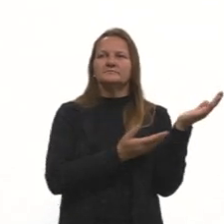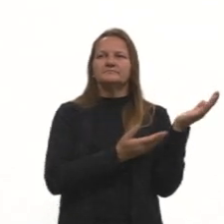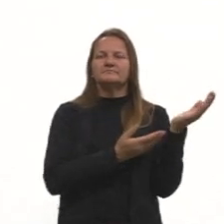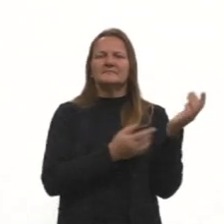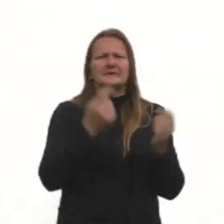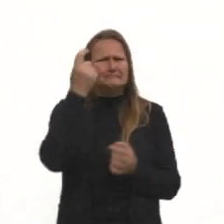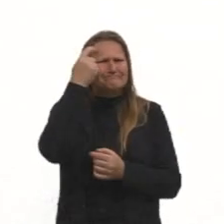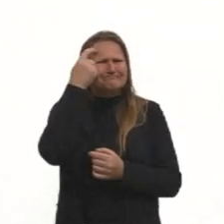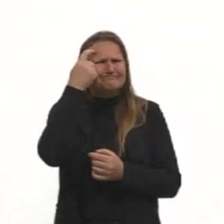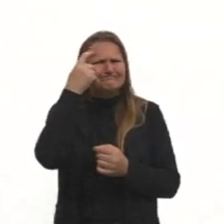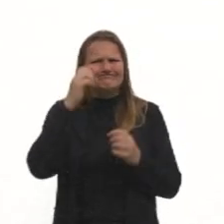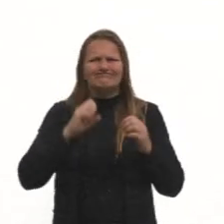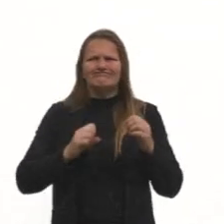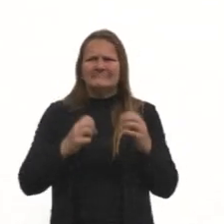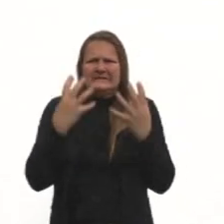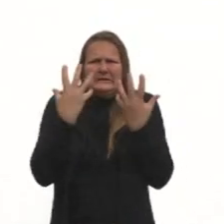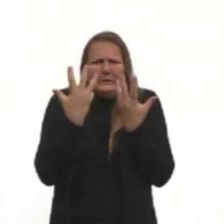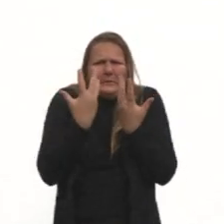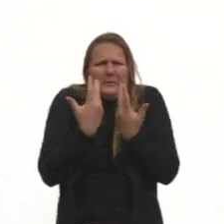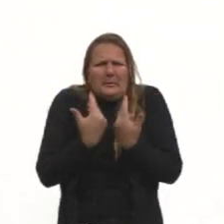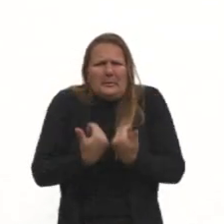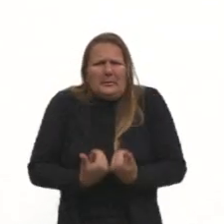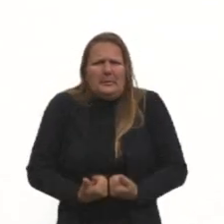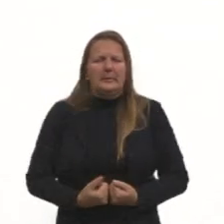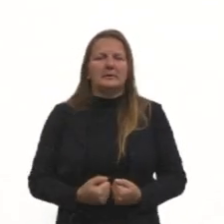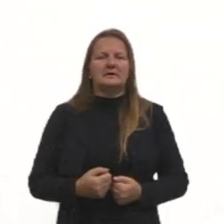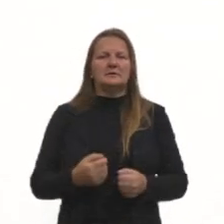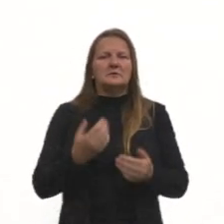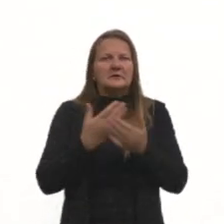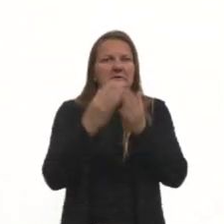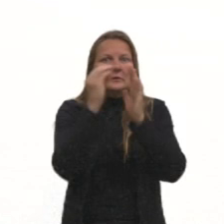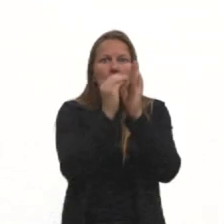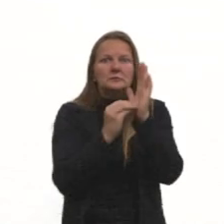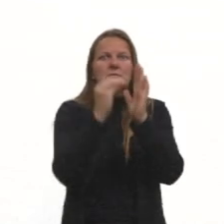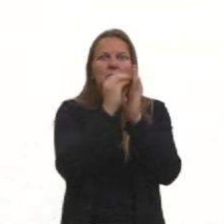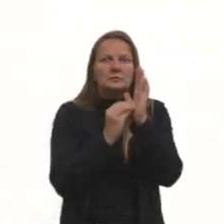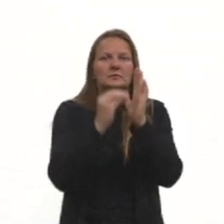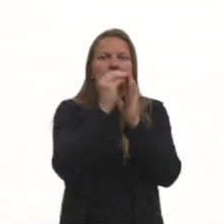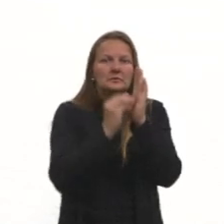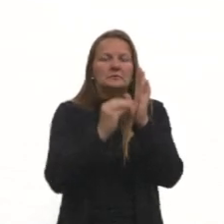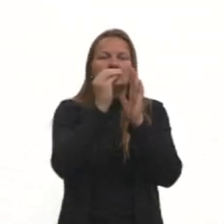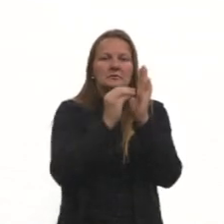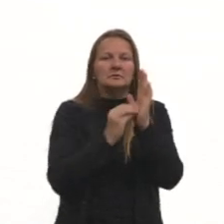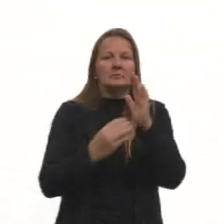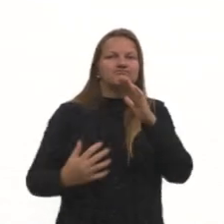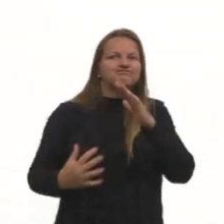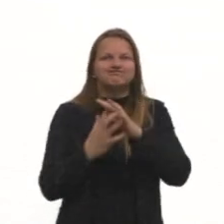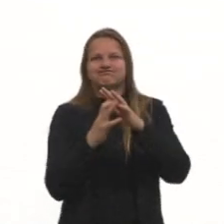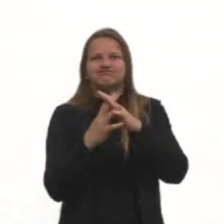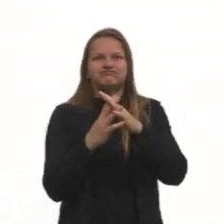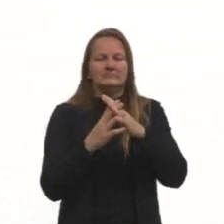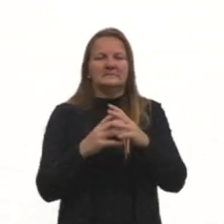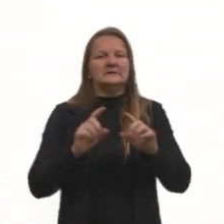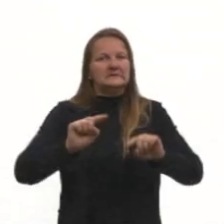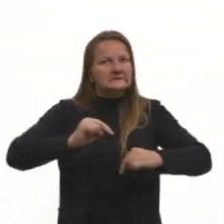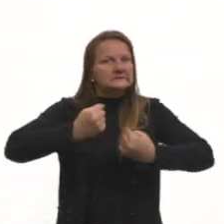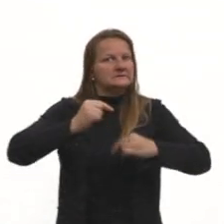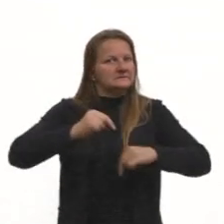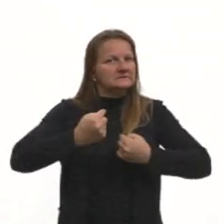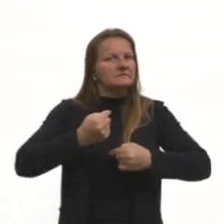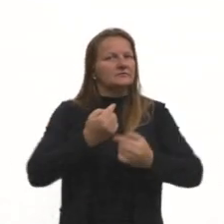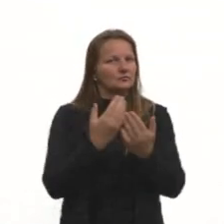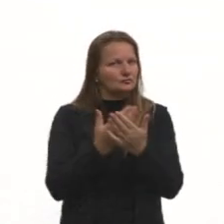mental ele é causado pelo excesso de conteúdo a ser estudado é um dos maiores desafios para